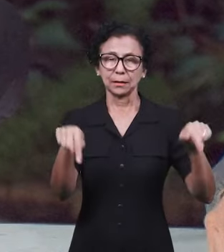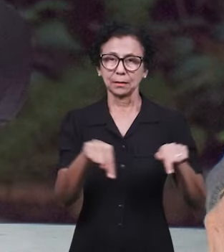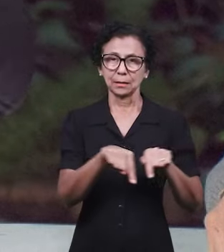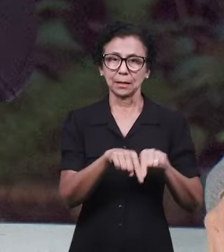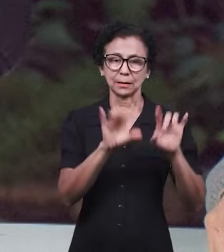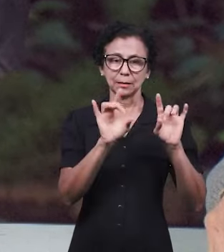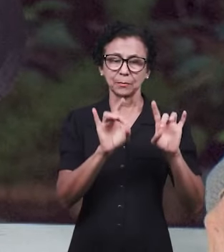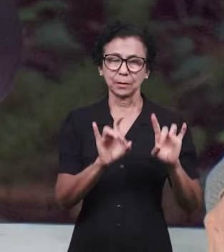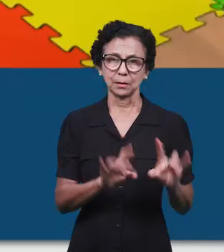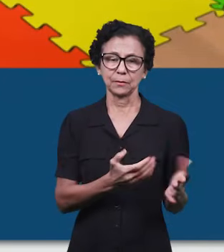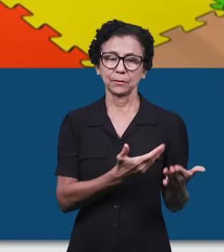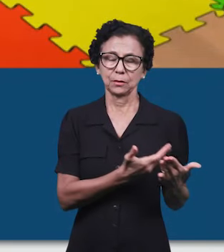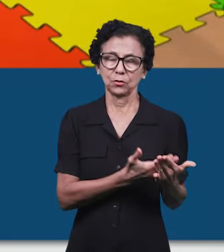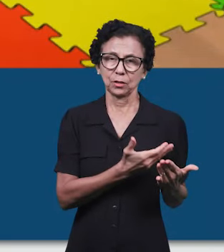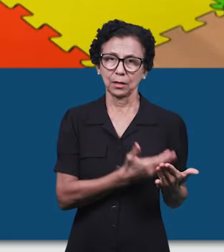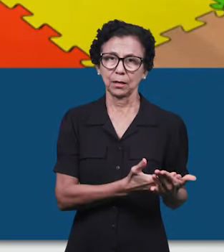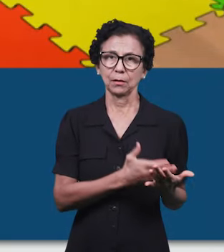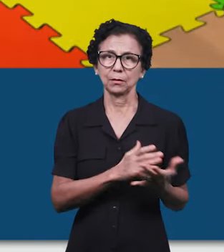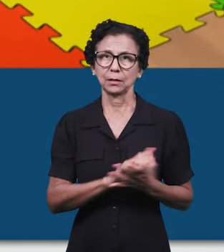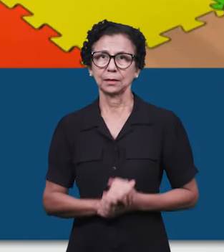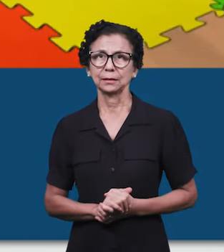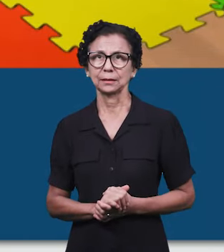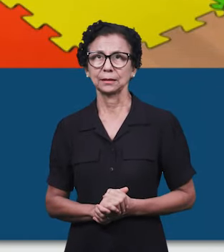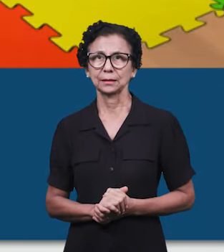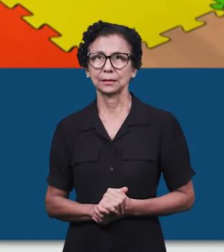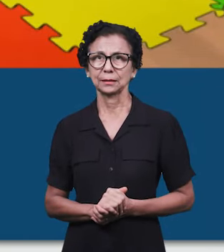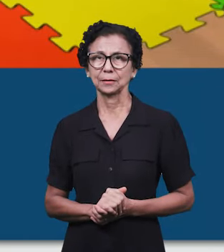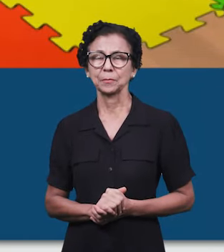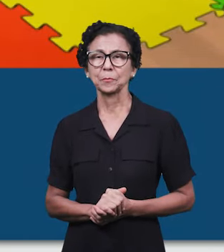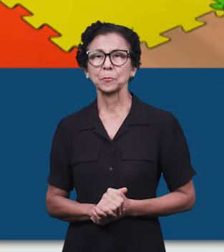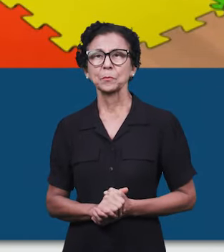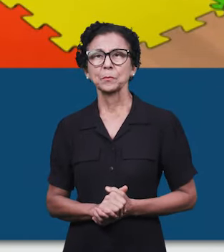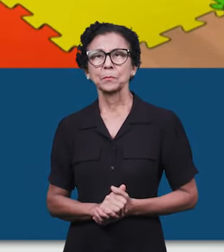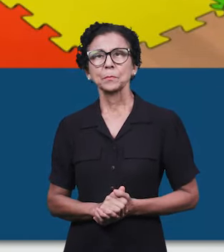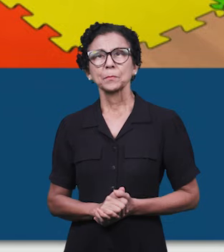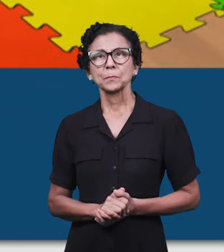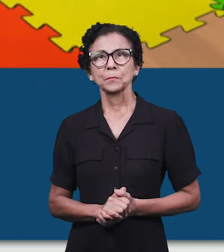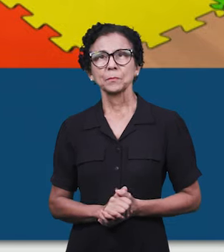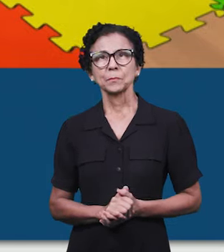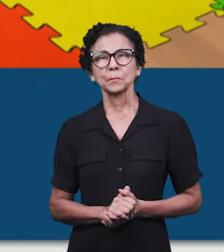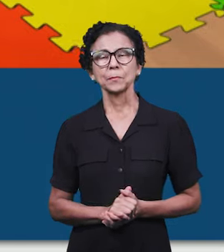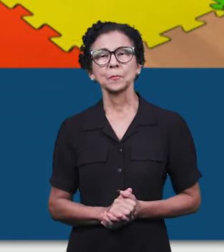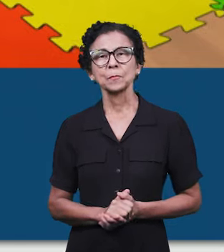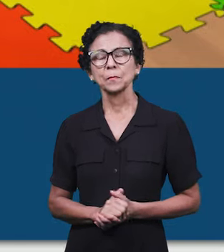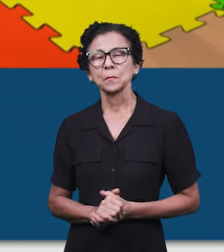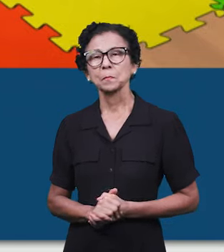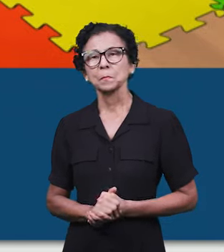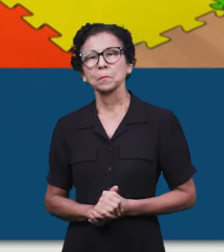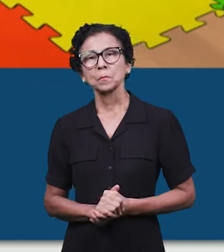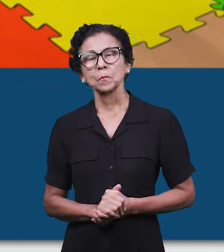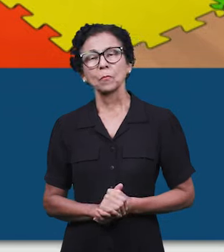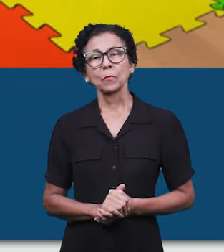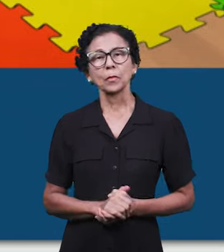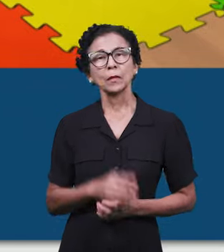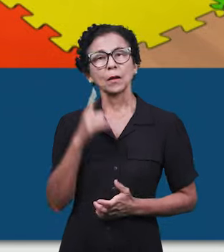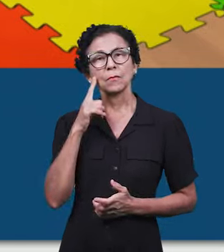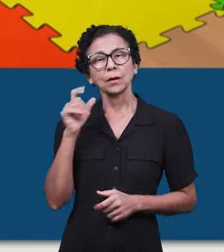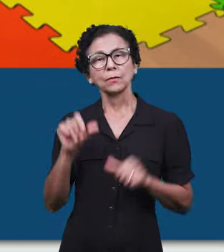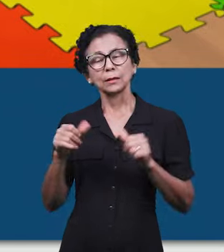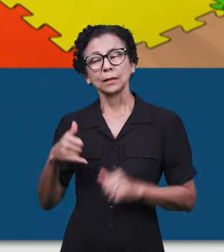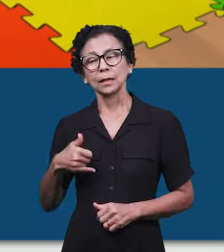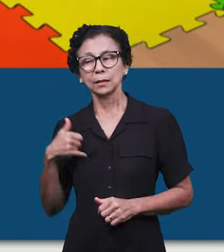uma criança surda está na classe, por certo, como vocês estão vendo na primeira imagem, nós vamos ter um intérprete para